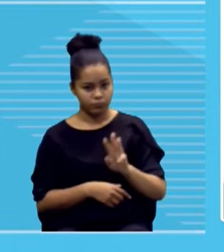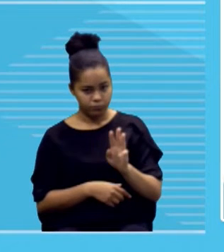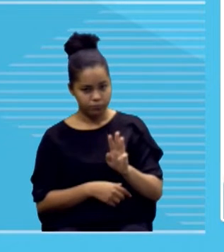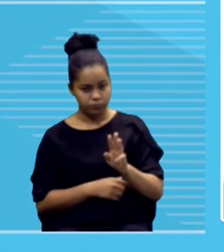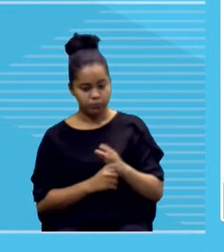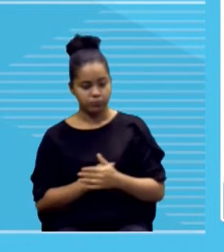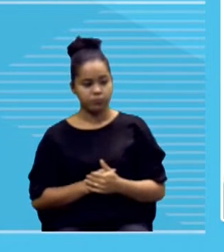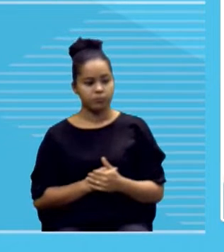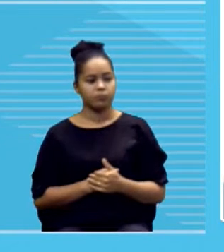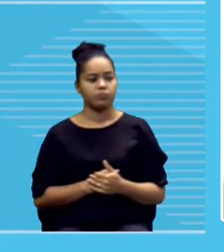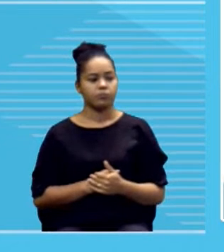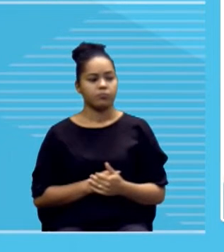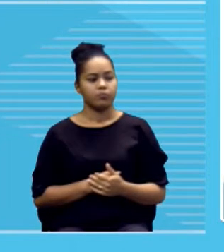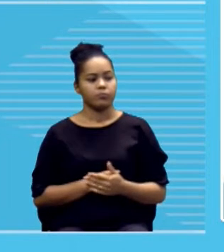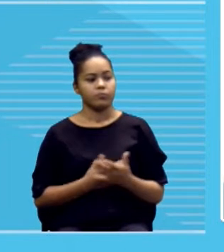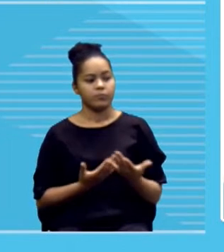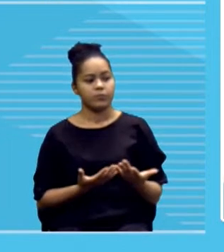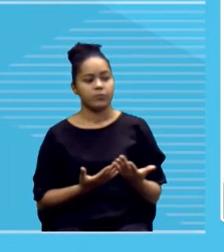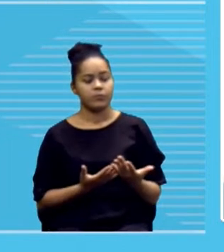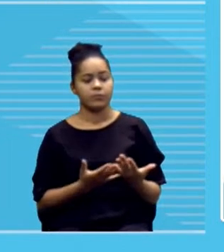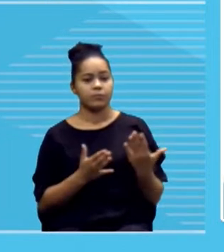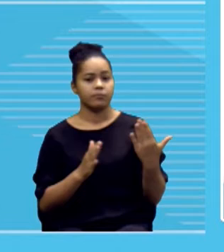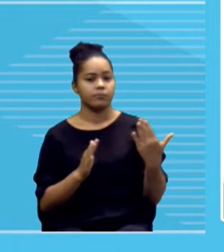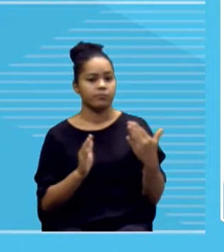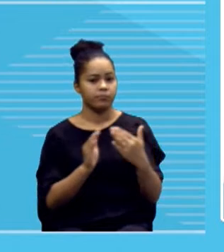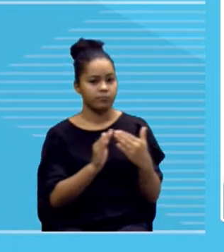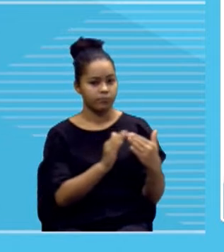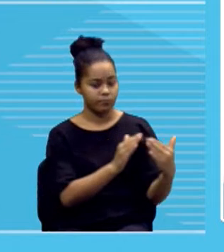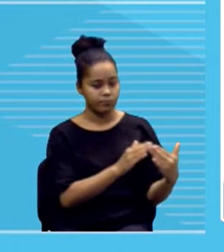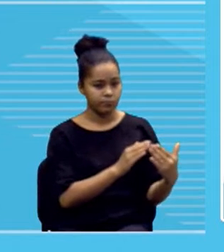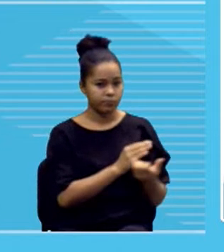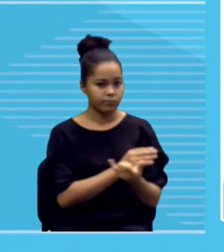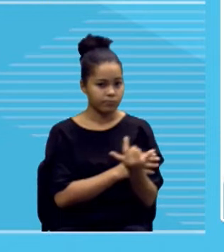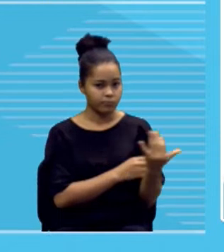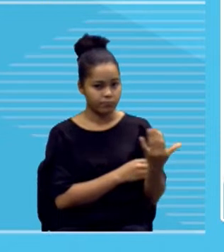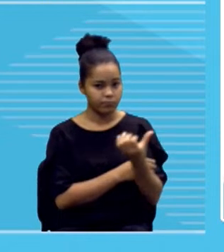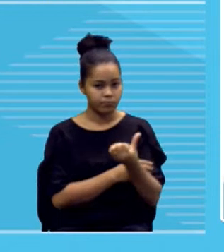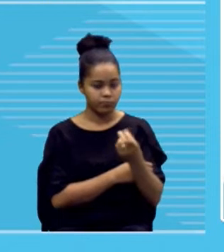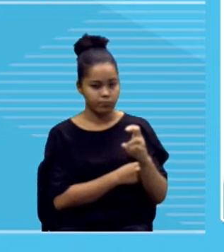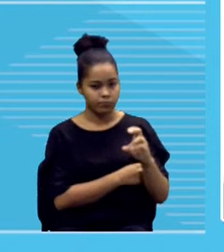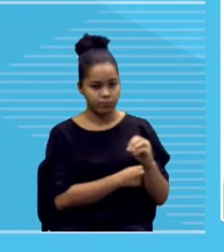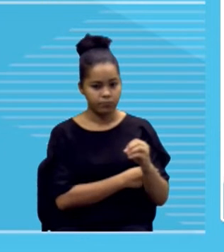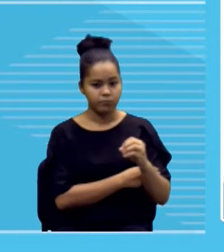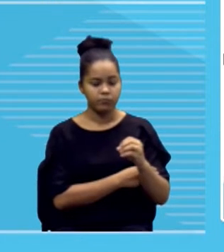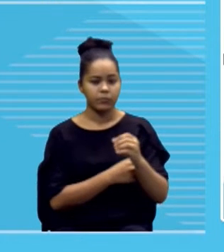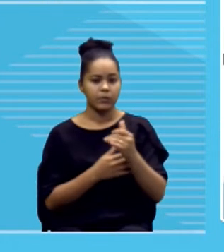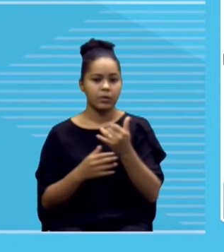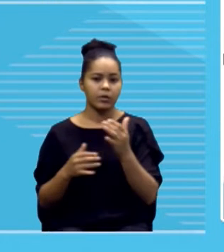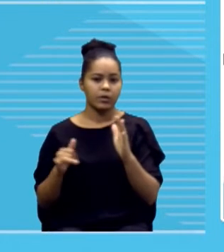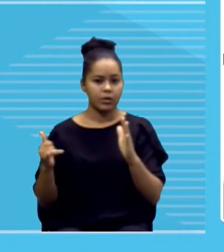aí. 650 casas populares são alimentadas por suas placas, ok?